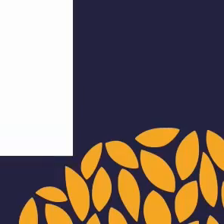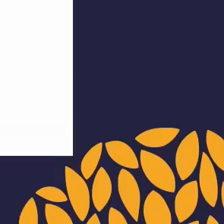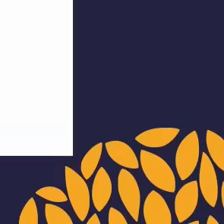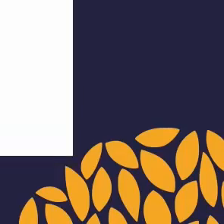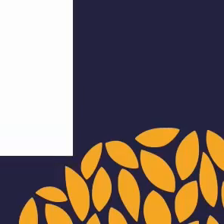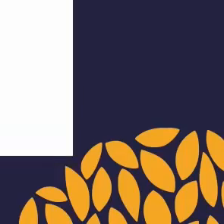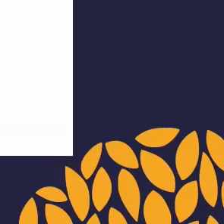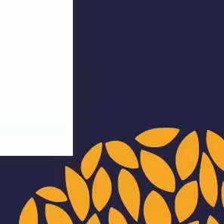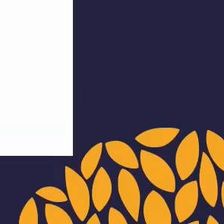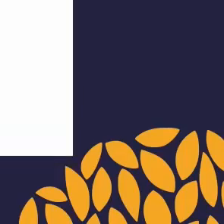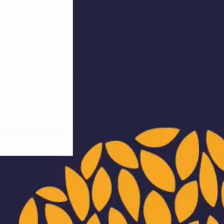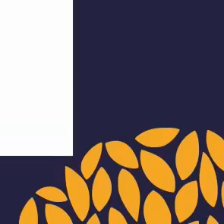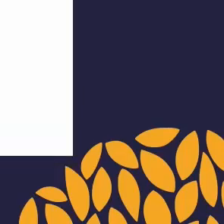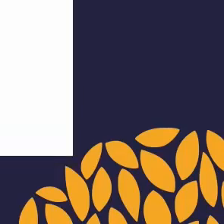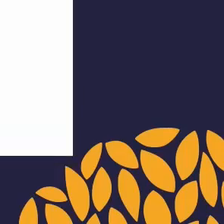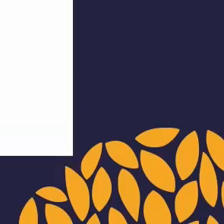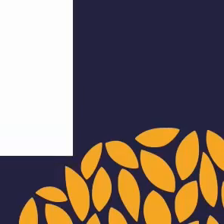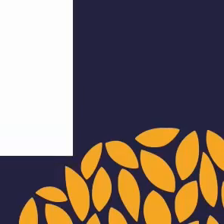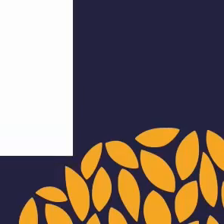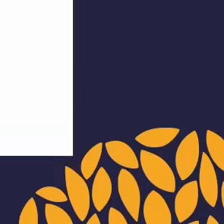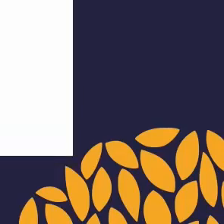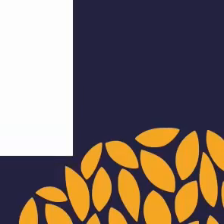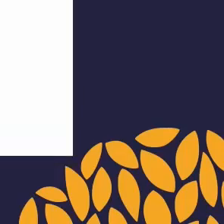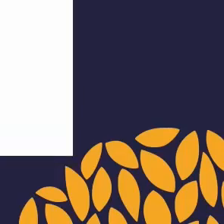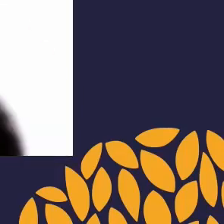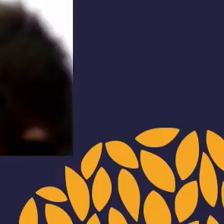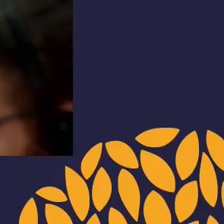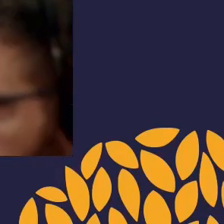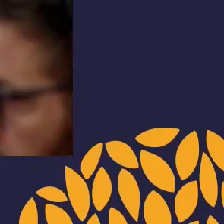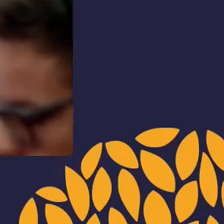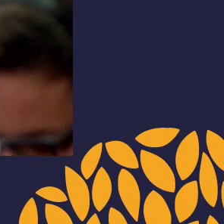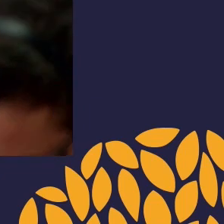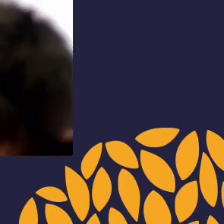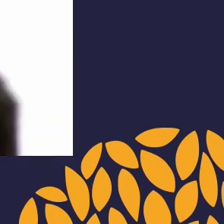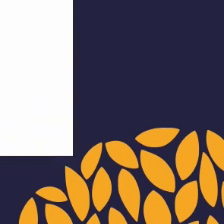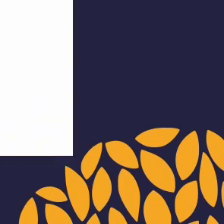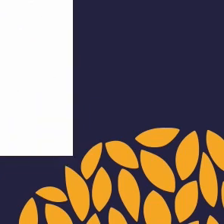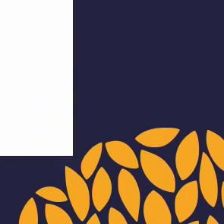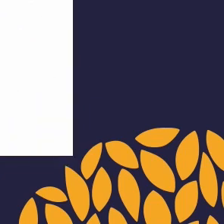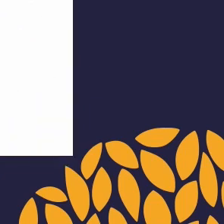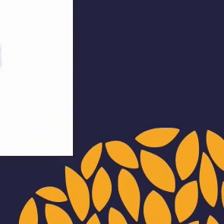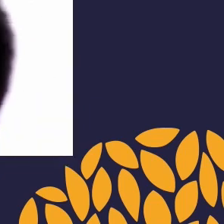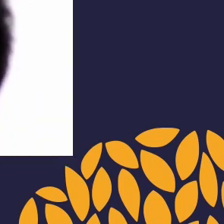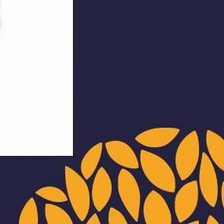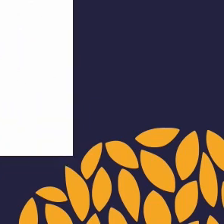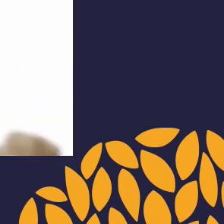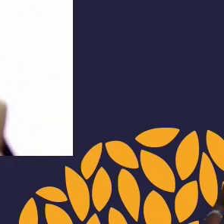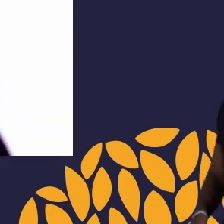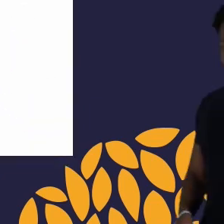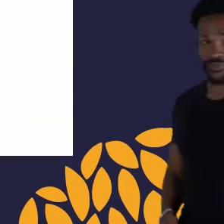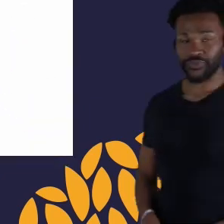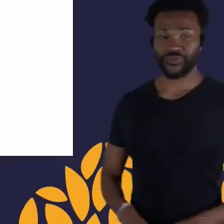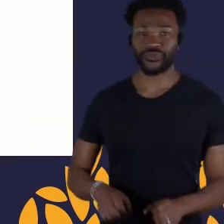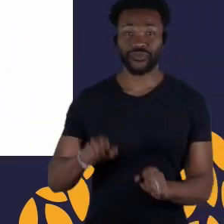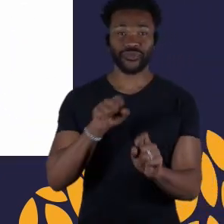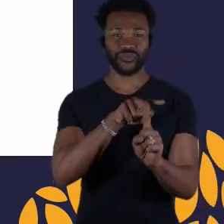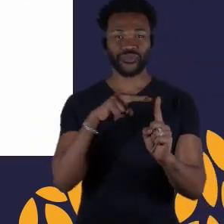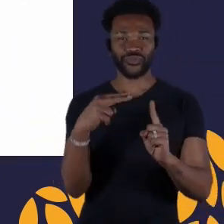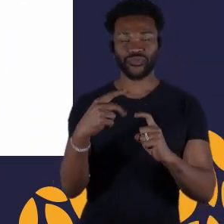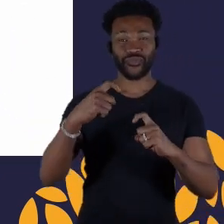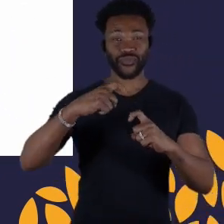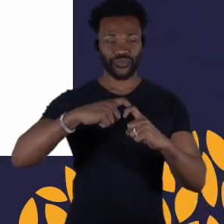implicações terapêuticas das ações dos canabinoides em doenças neurodegenerativas. Perspectiva